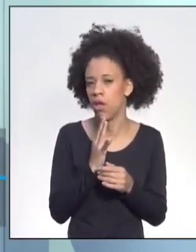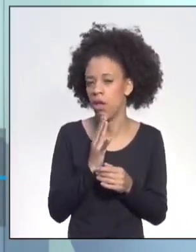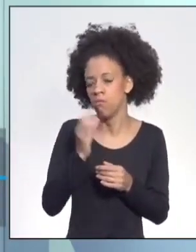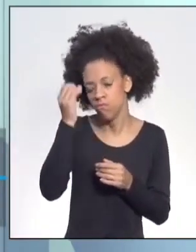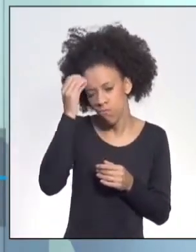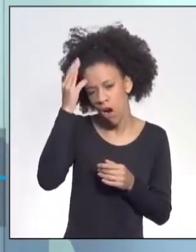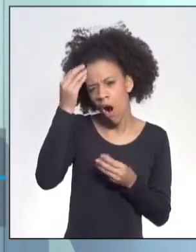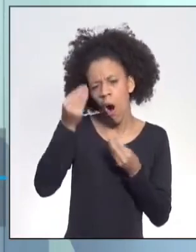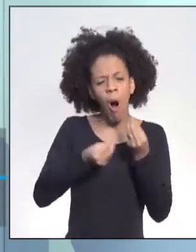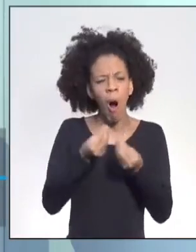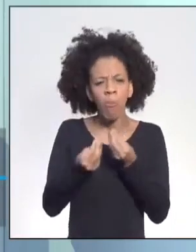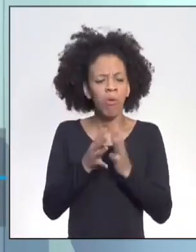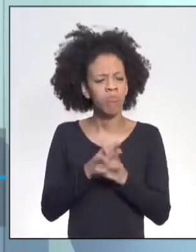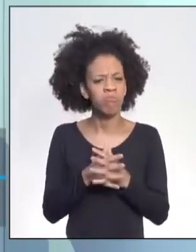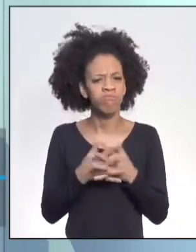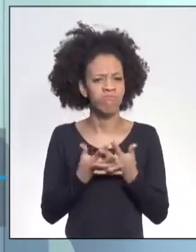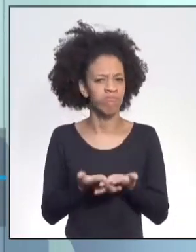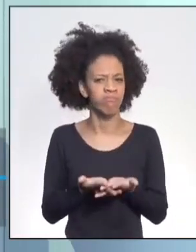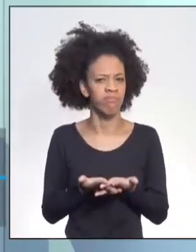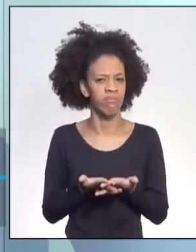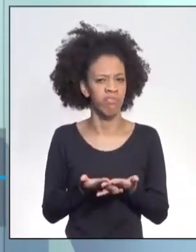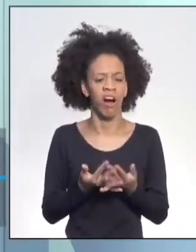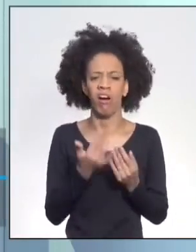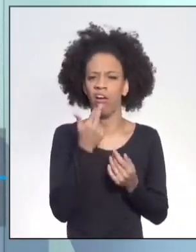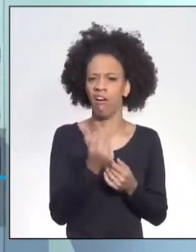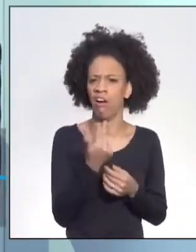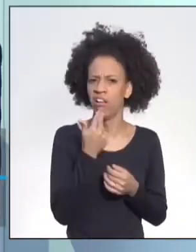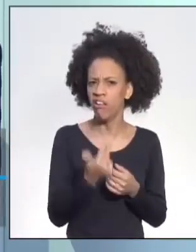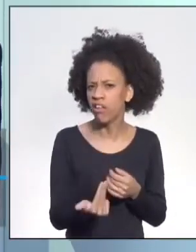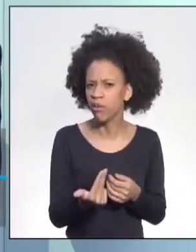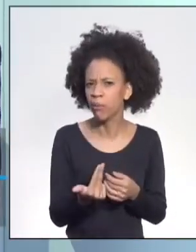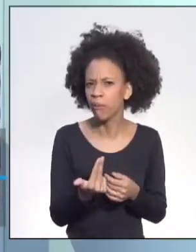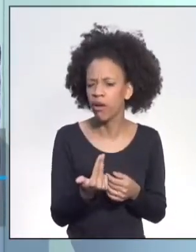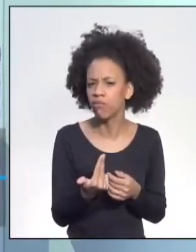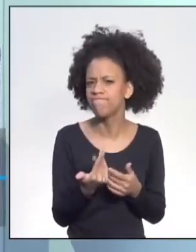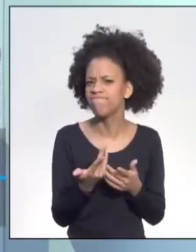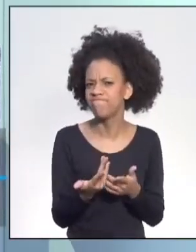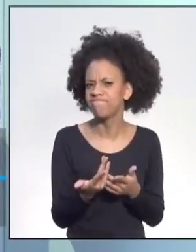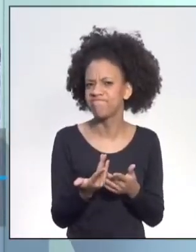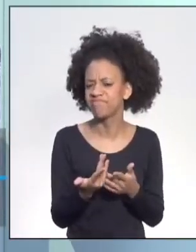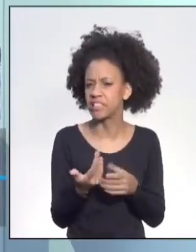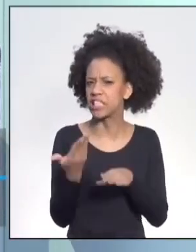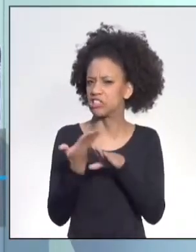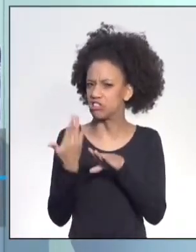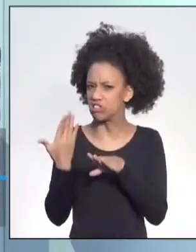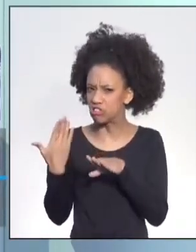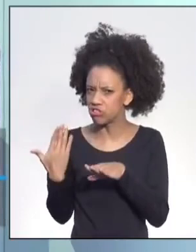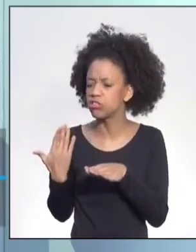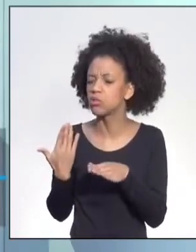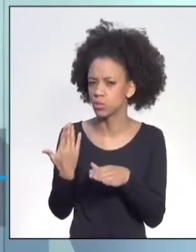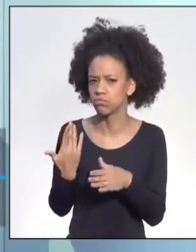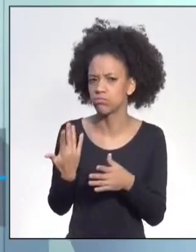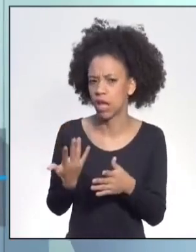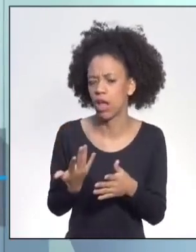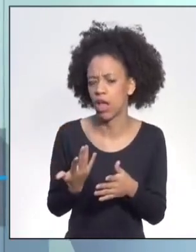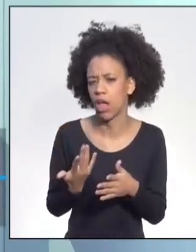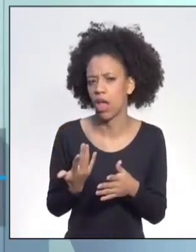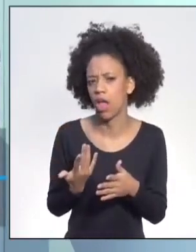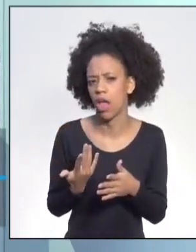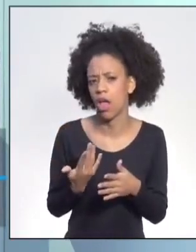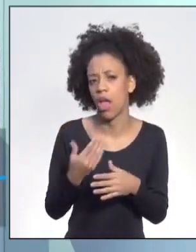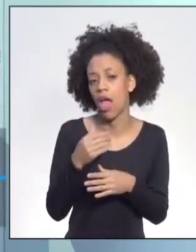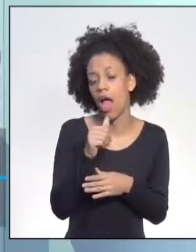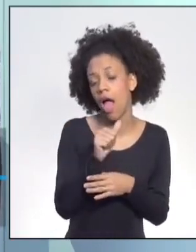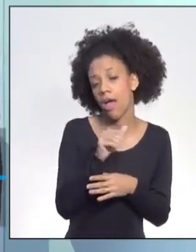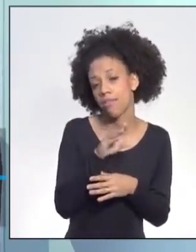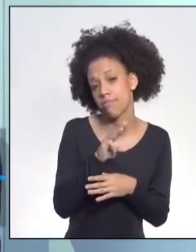como funciona a sonoridade desses idiomas antigos. No caso do sumério antigo, Adamá,